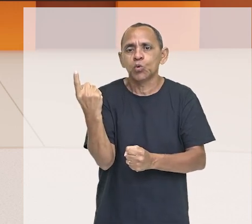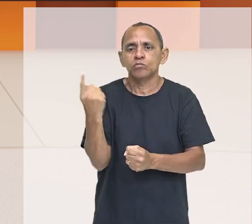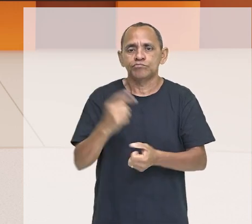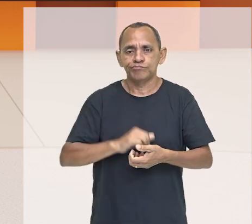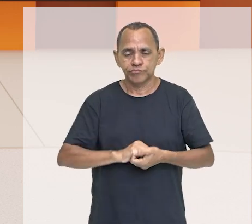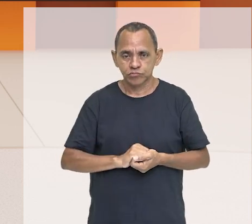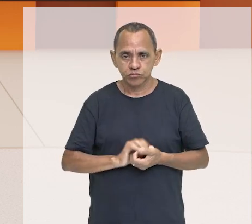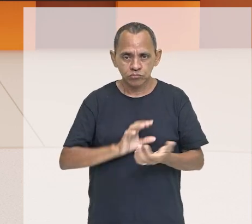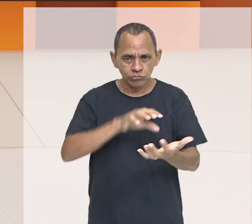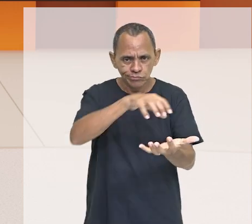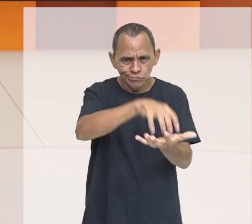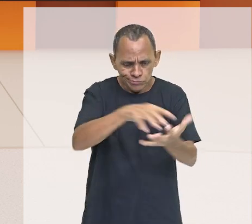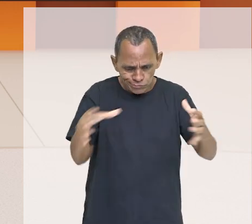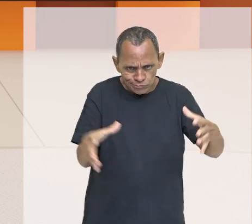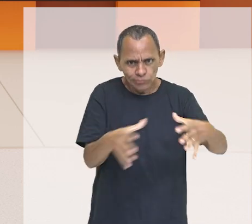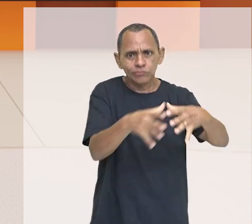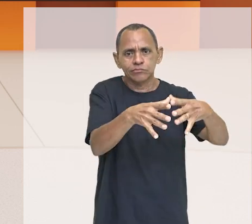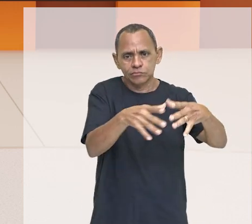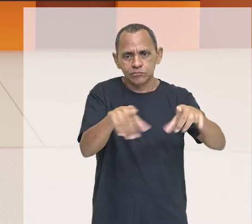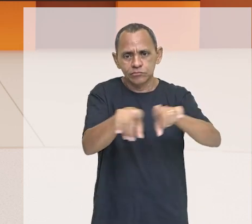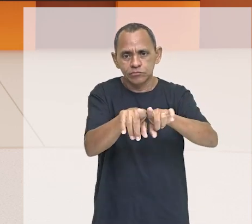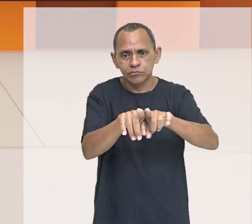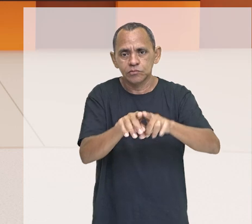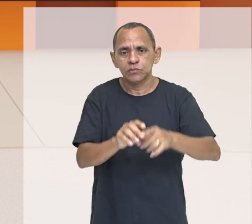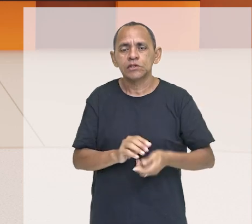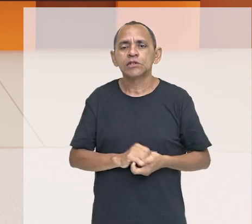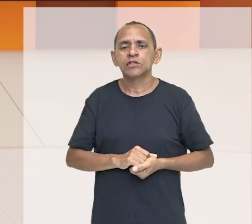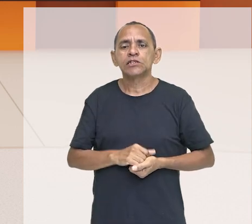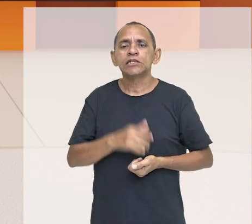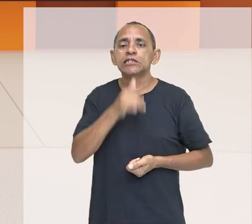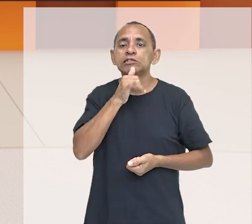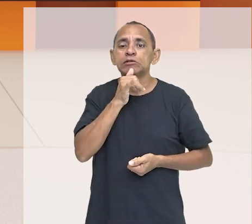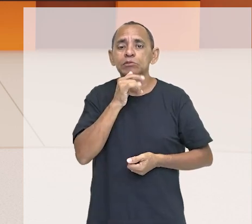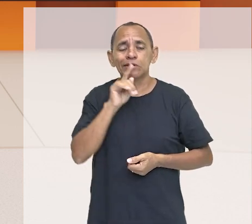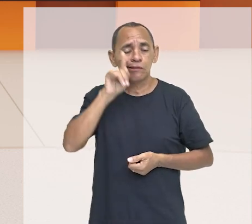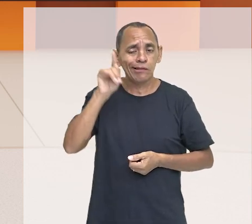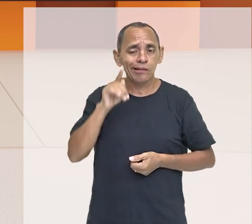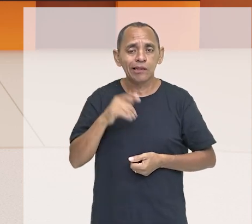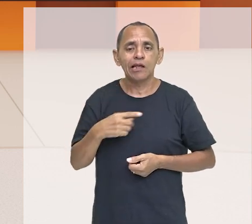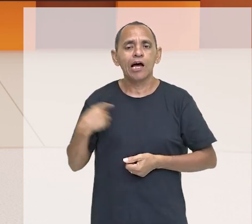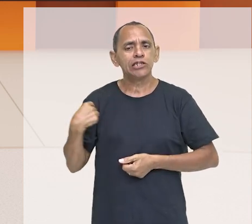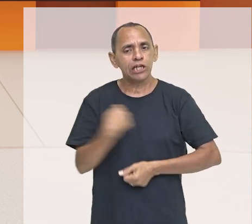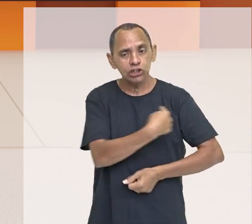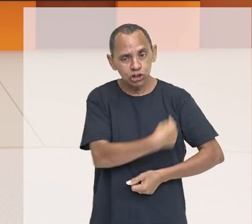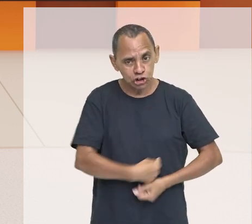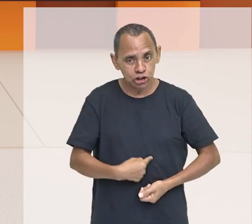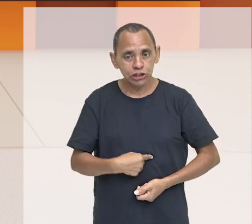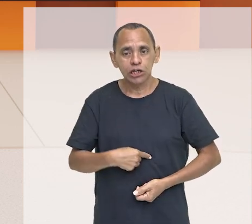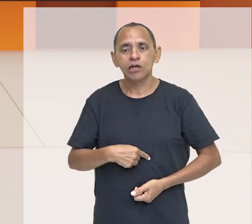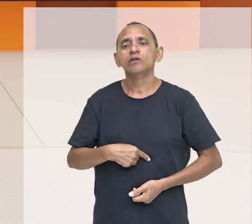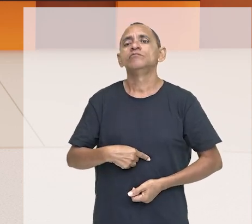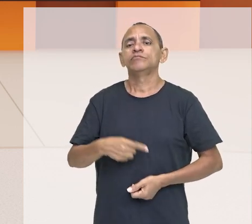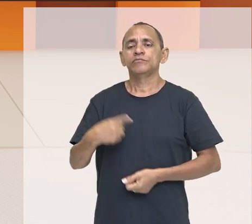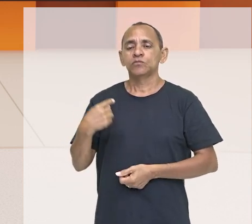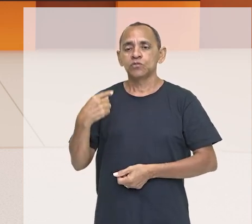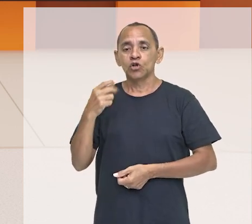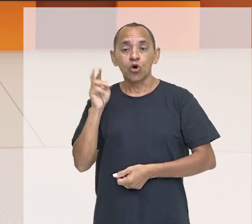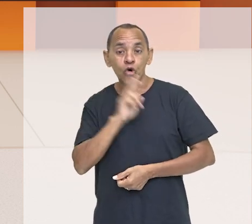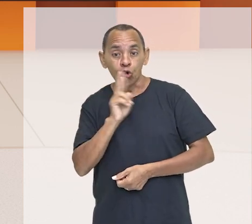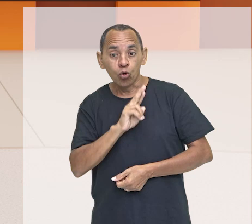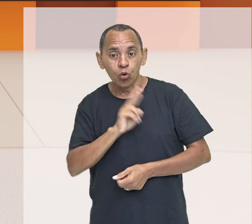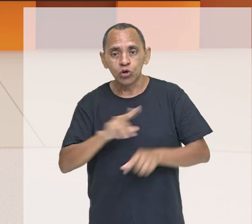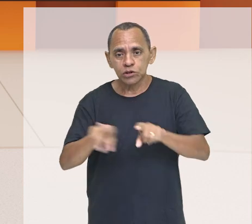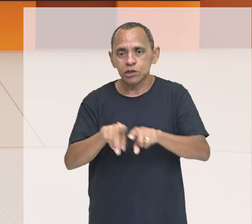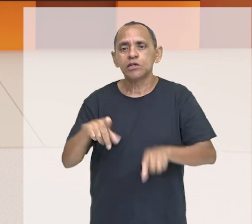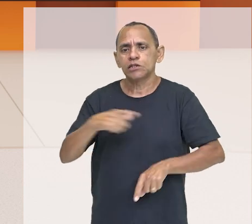em seu secretário-geral, como, por exemplo, acontece na China e acontecia na União Soviética, né? Nós temos aí um partido